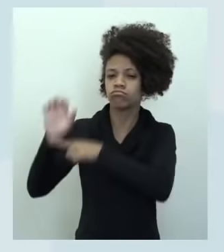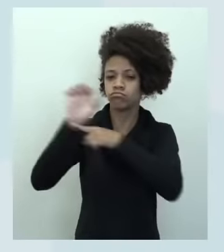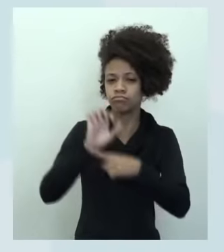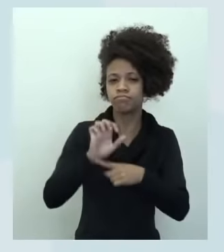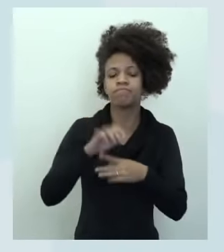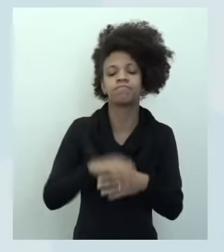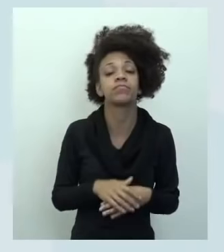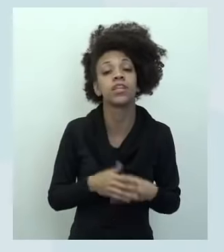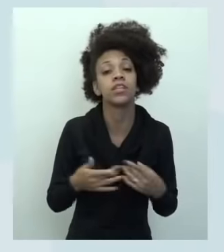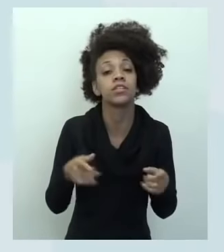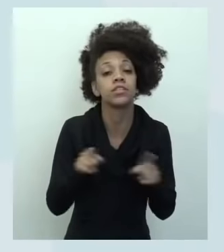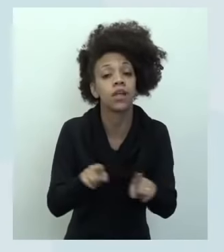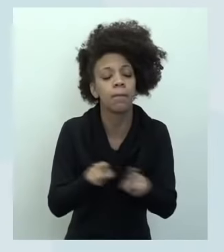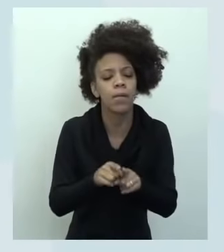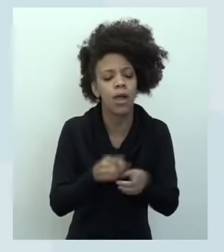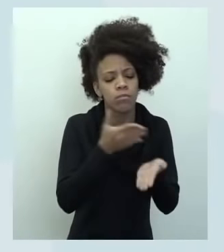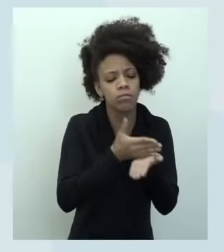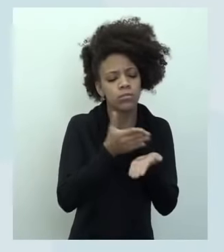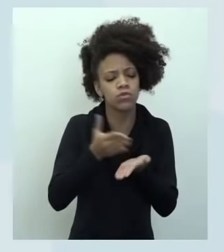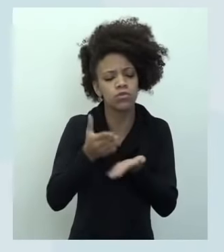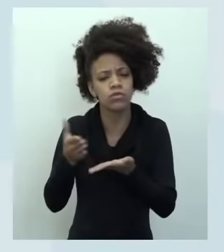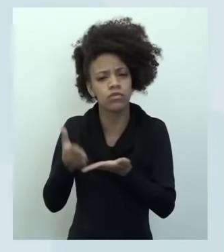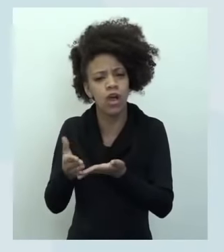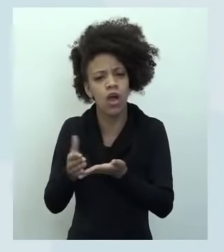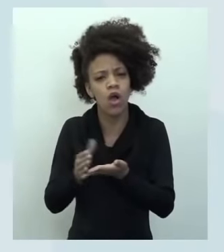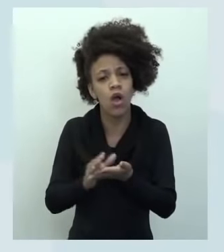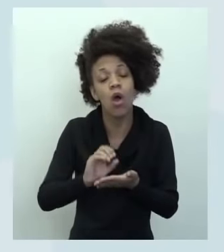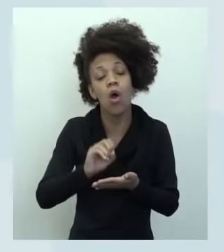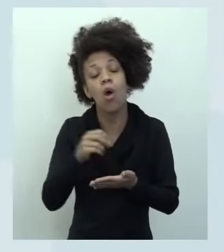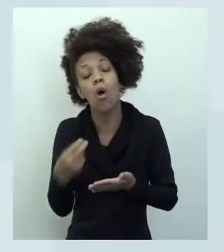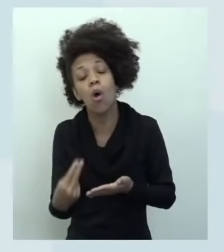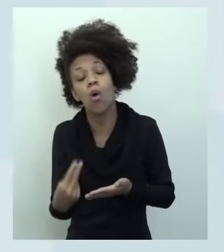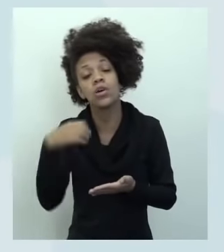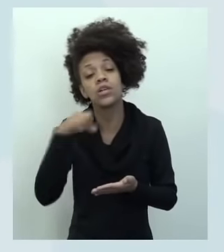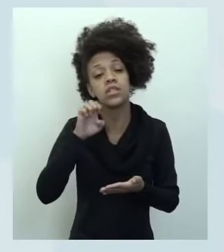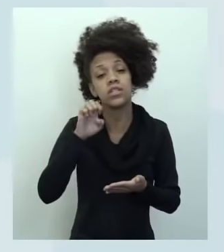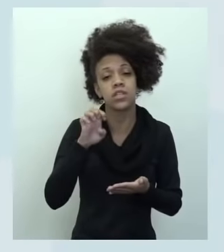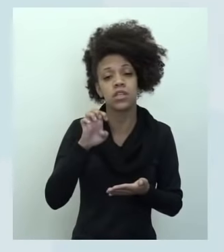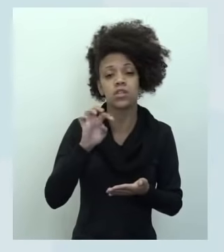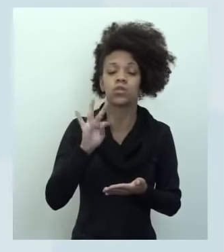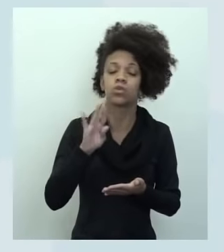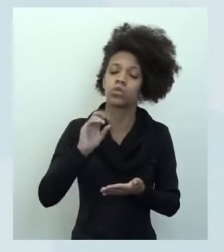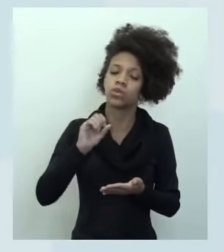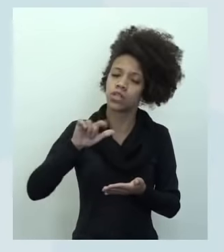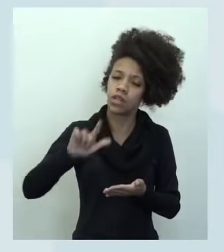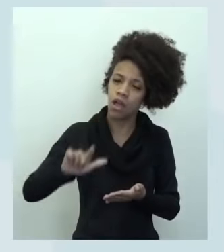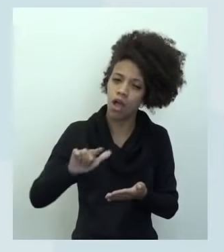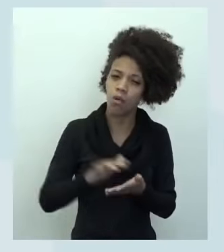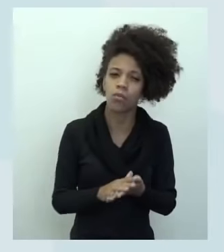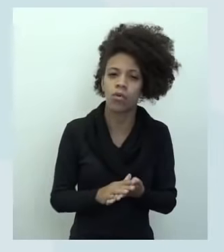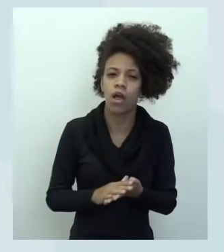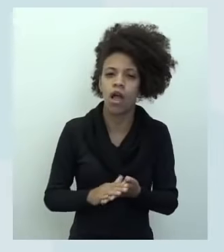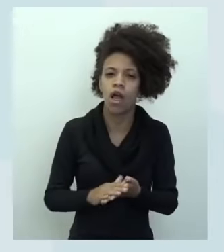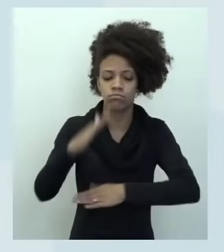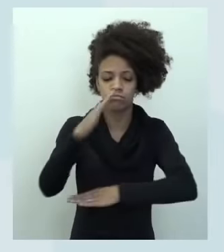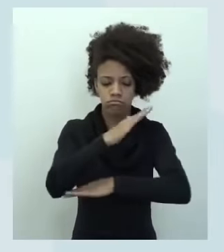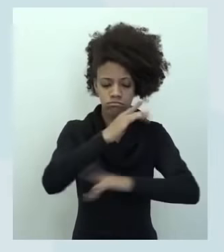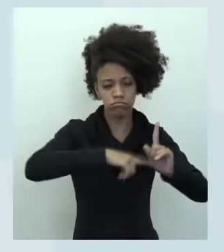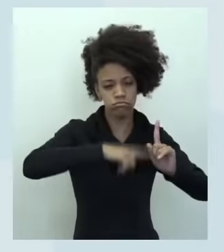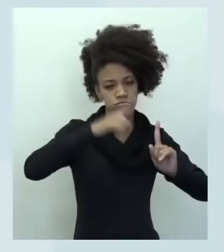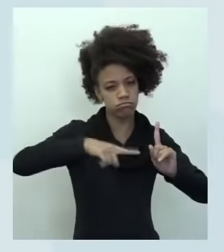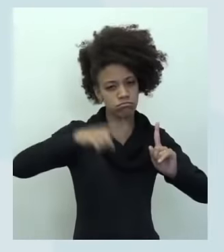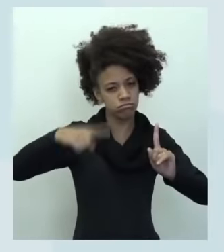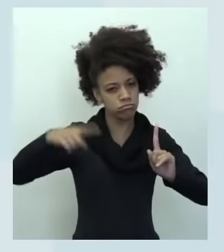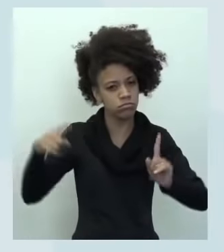divisão operacional ou setorial, bacias hidrográficas, áreas de proteção ambiental e setores aí,